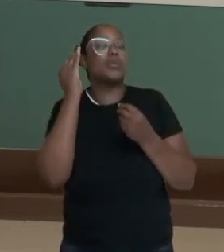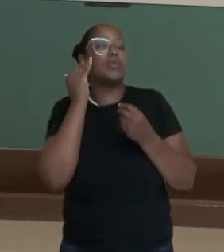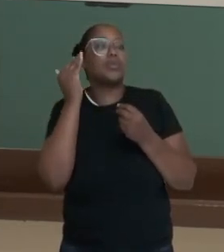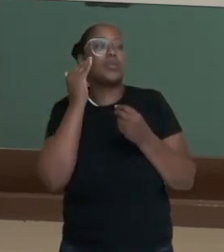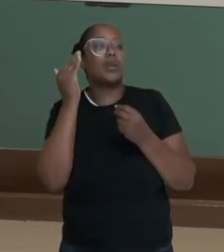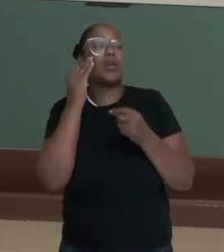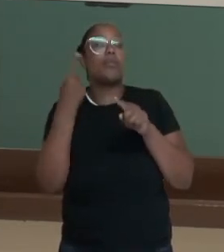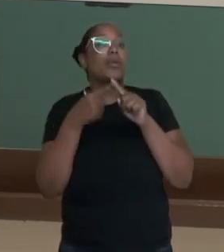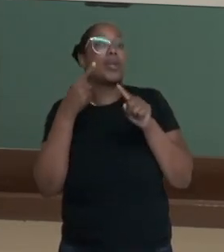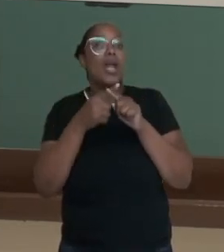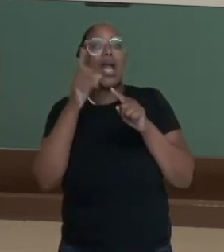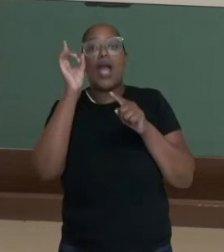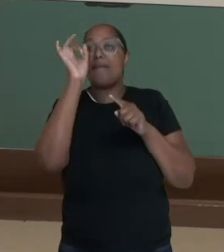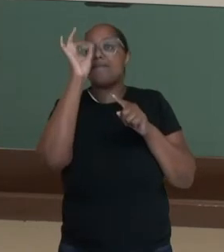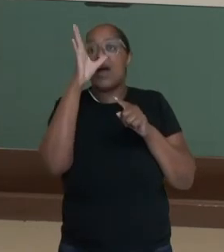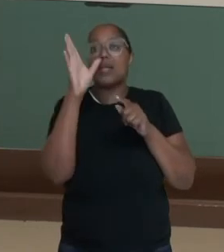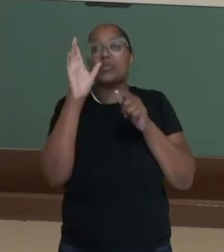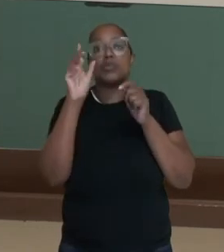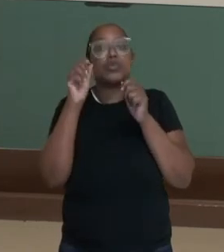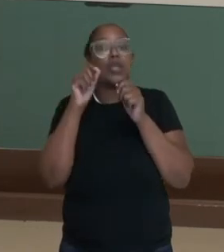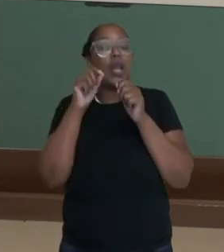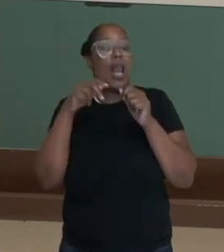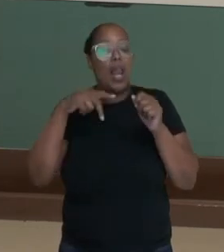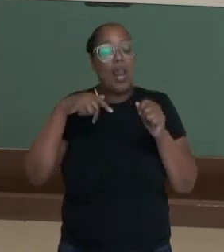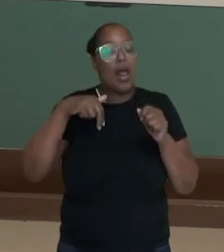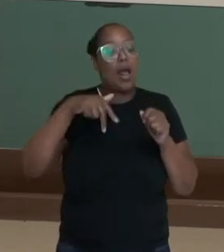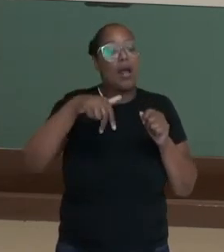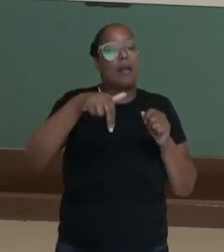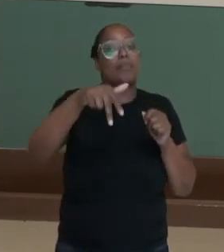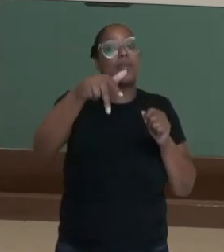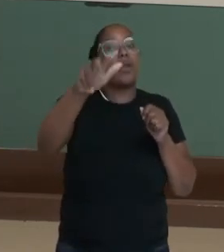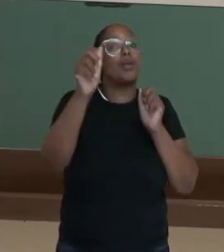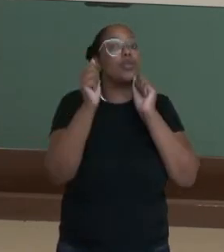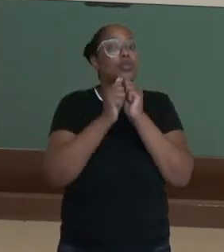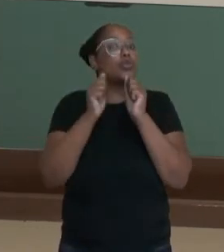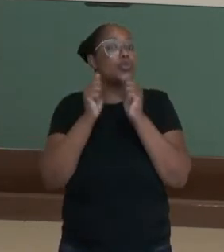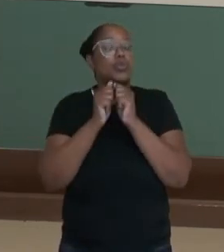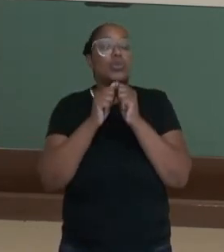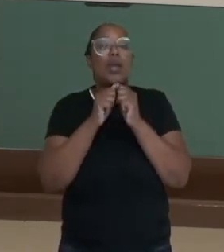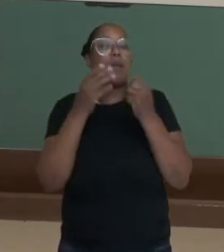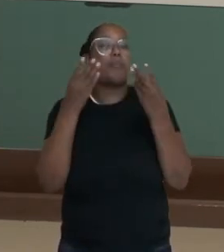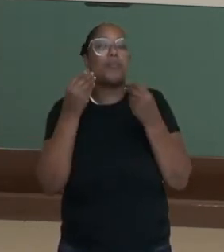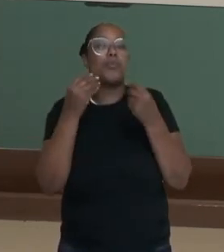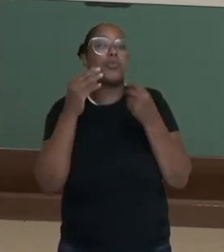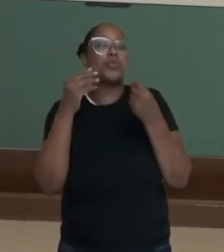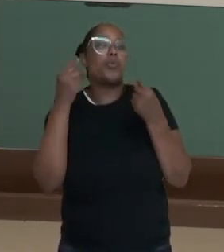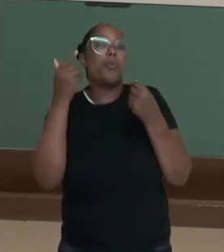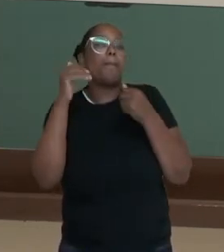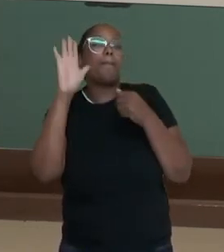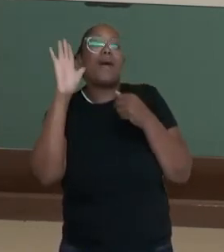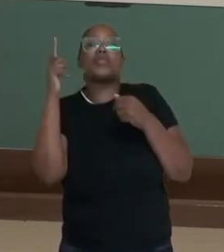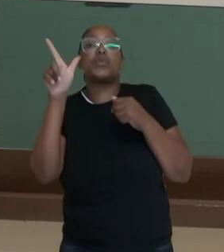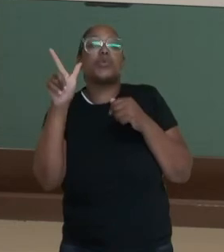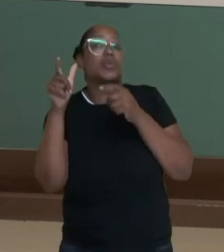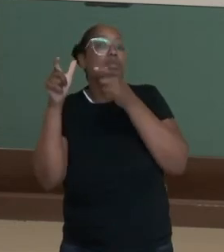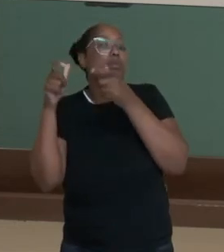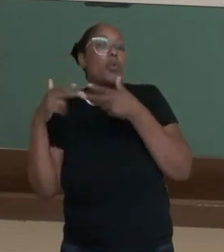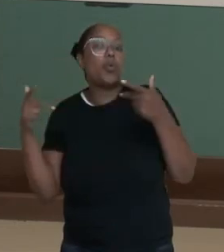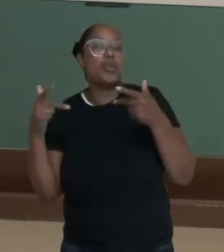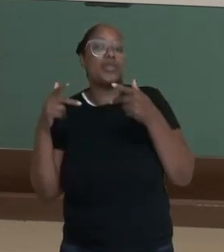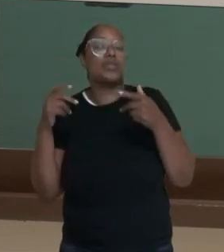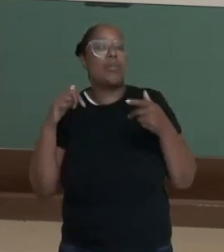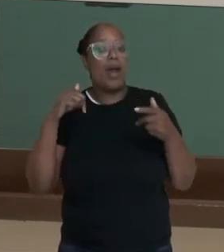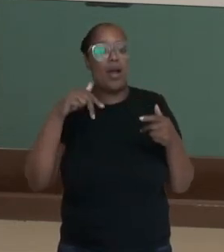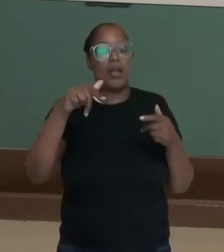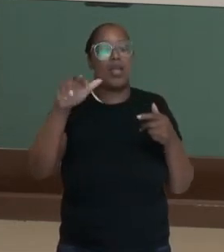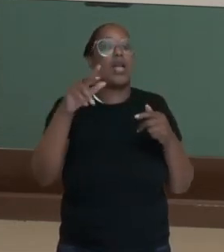é fácil o transporte. Isso facilita muito mais que em outros objetos, que outros formatos. Por isso que